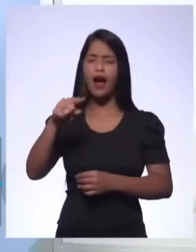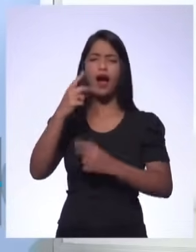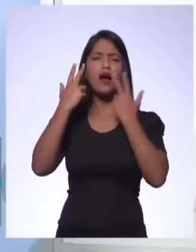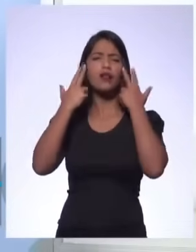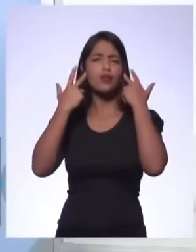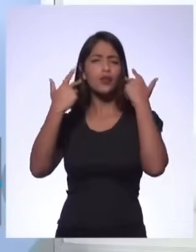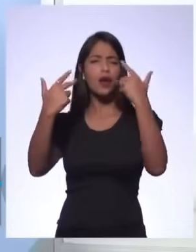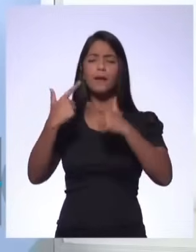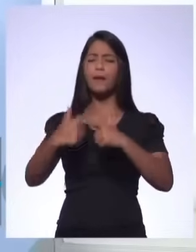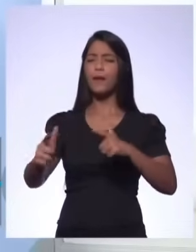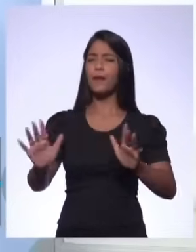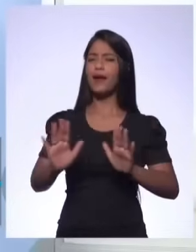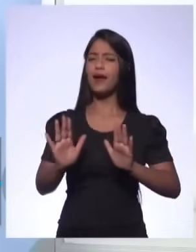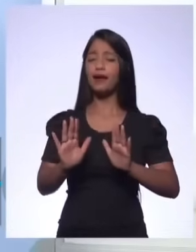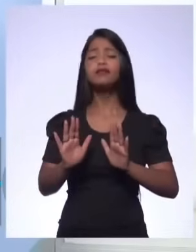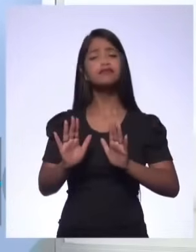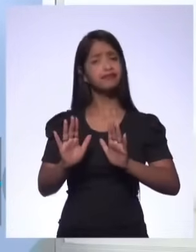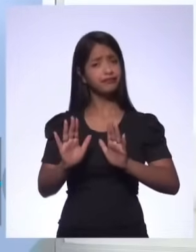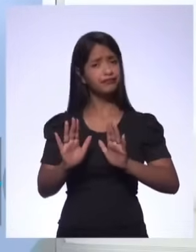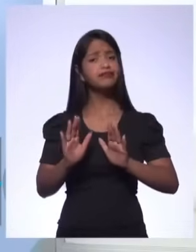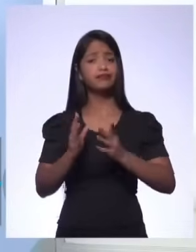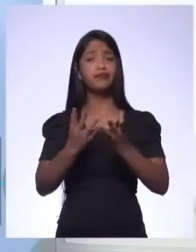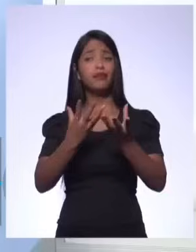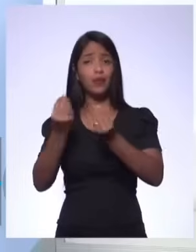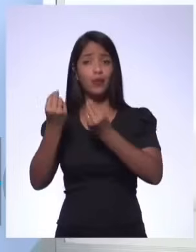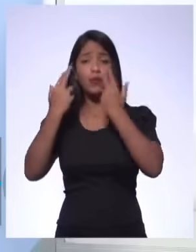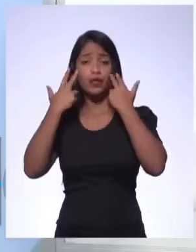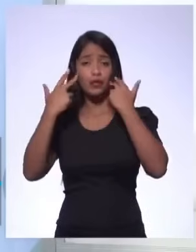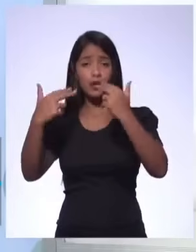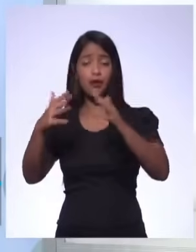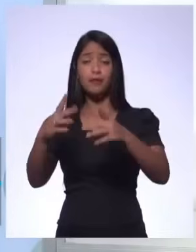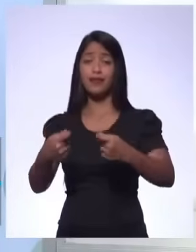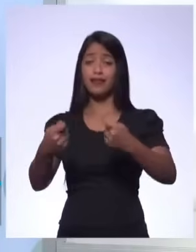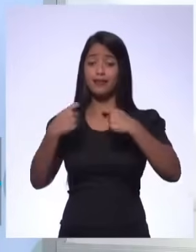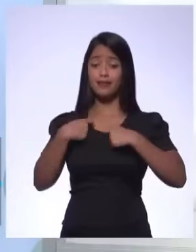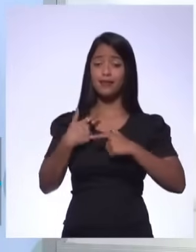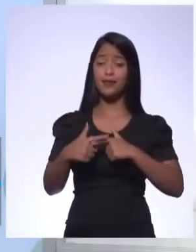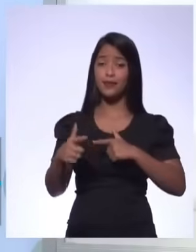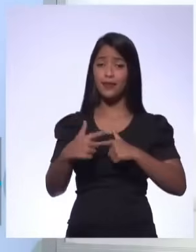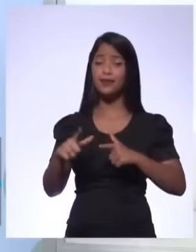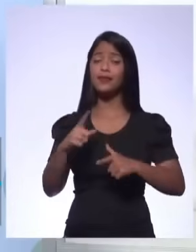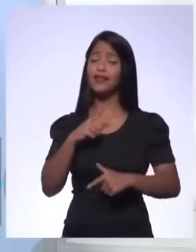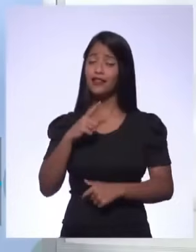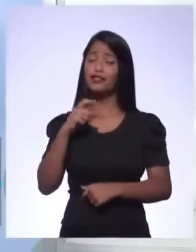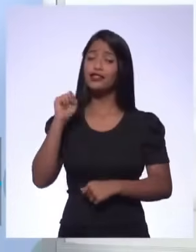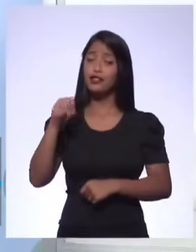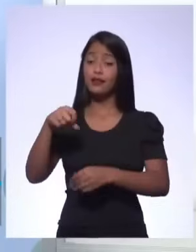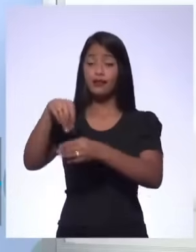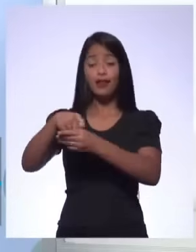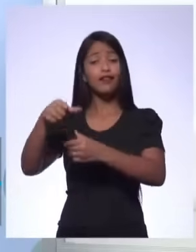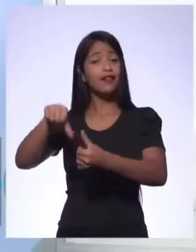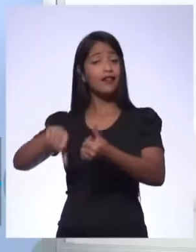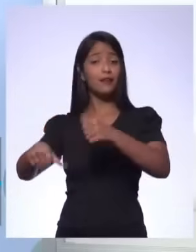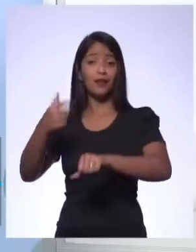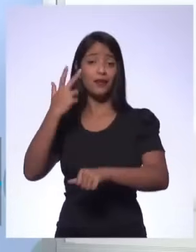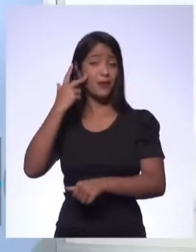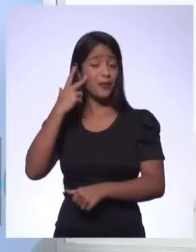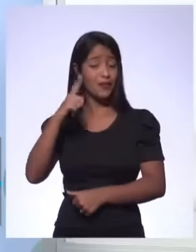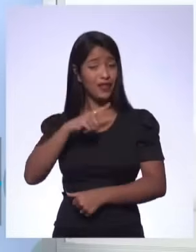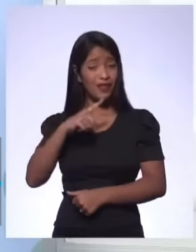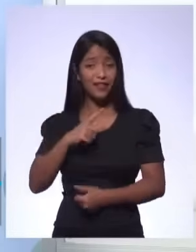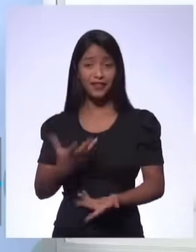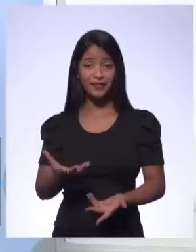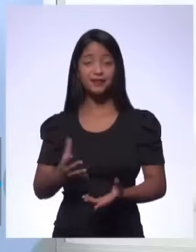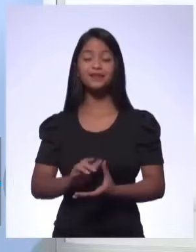problema. Sim, tem muita coisa que é natural e que pode te dar muito problema. Bom, a colega falou ali, ou